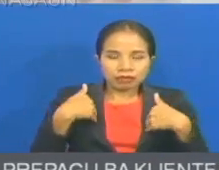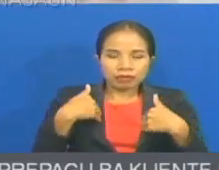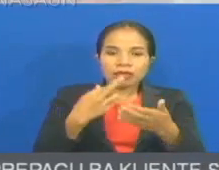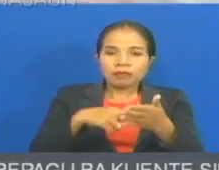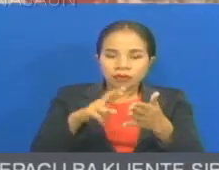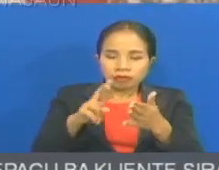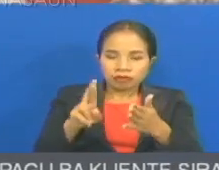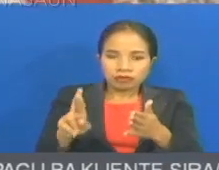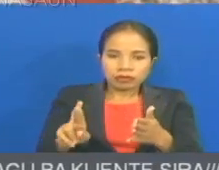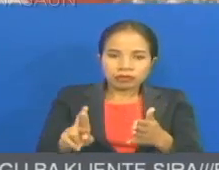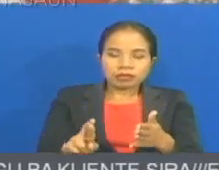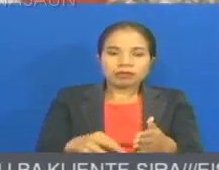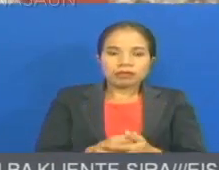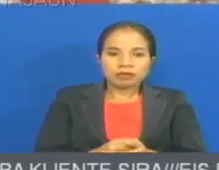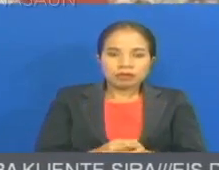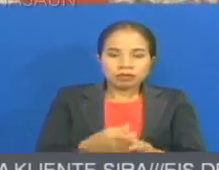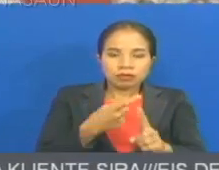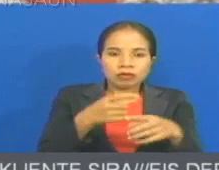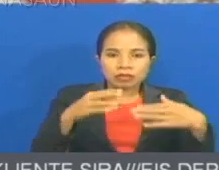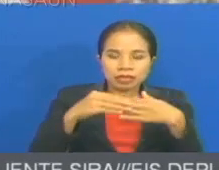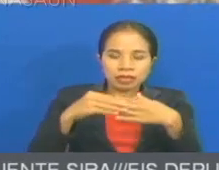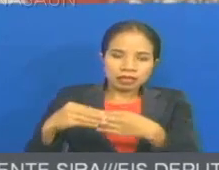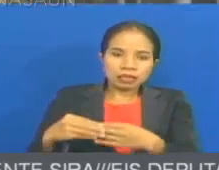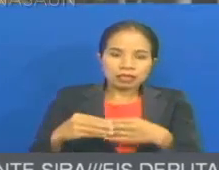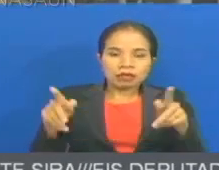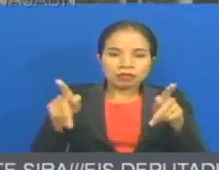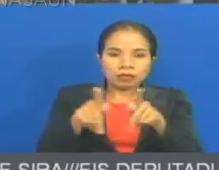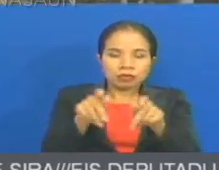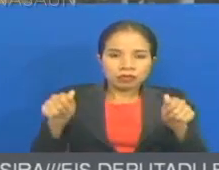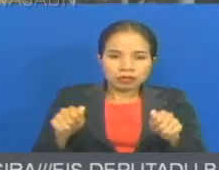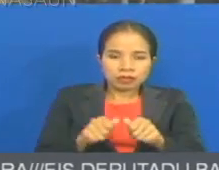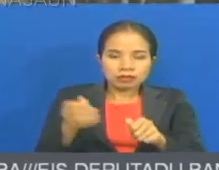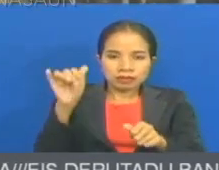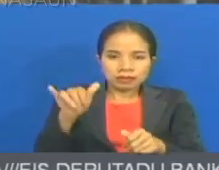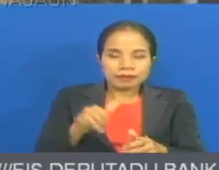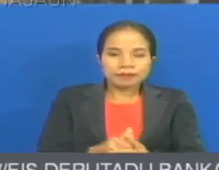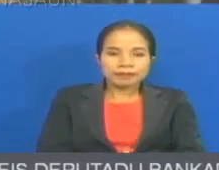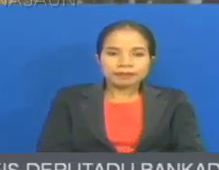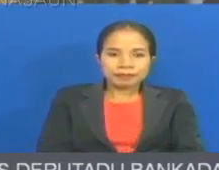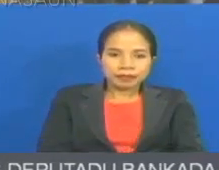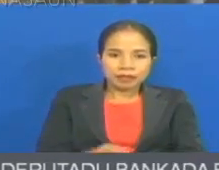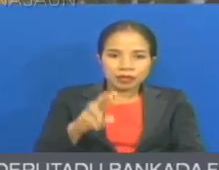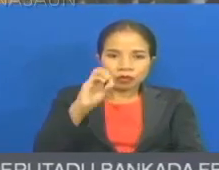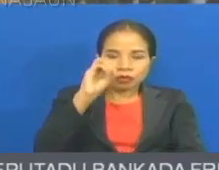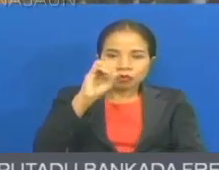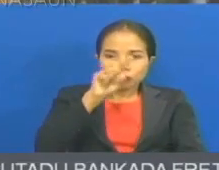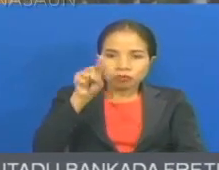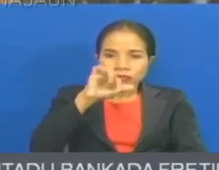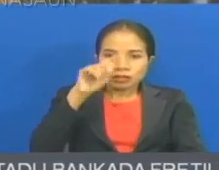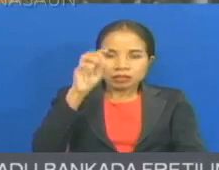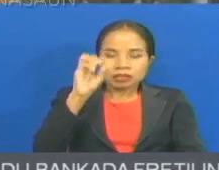aprovasaun no apresiasaun husi autoridade postu administrativo sira. Roseto Guterres